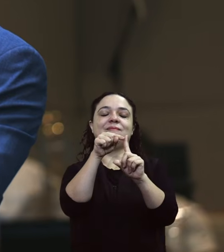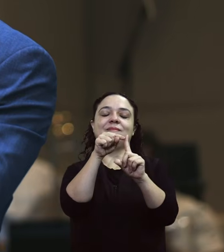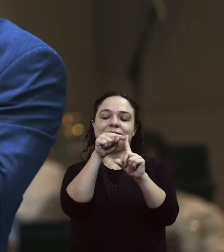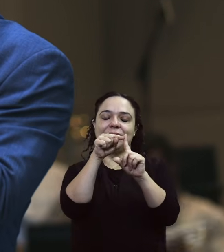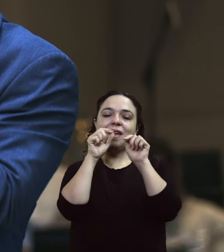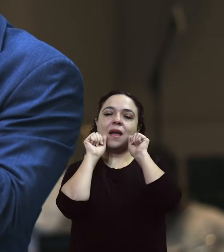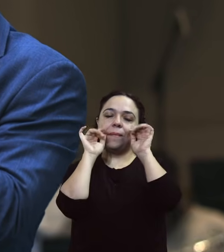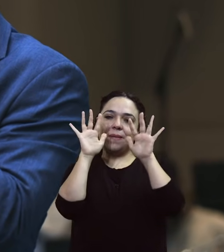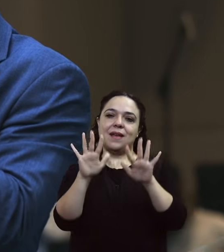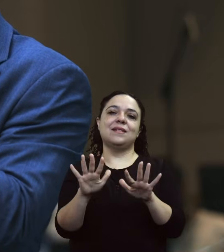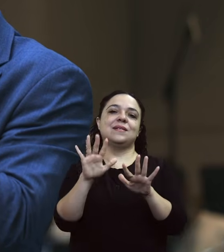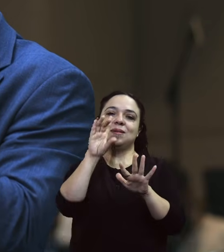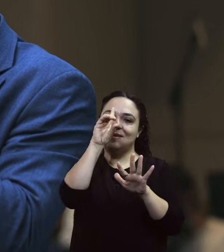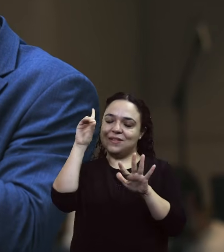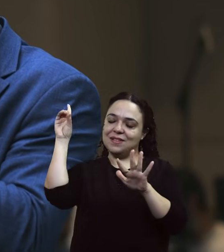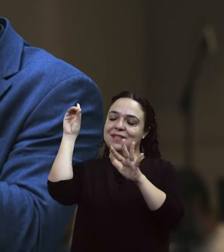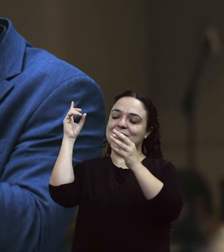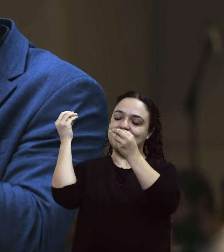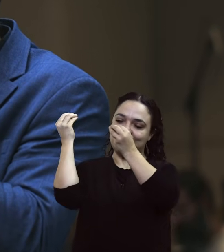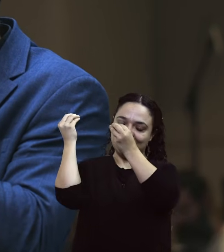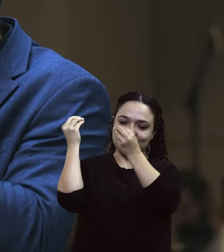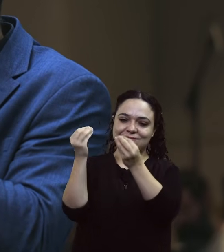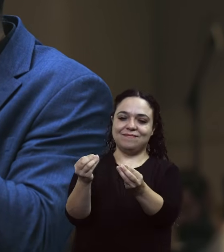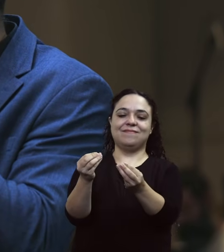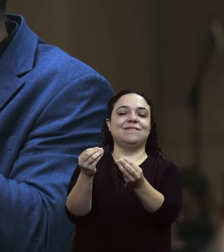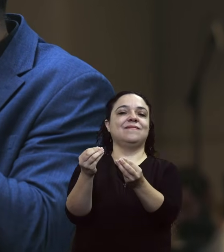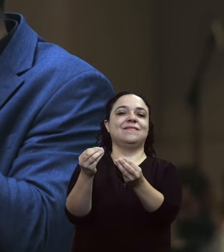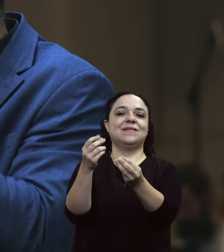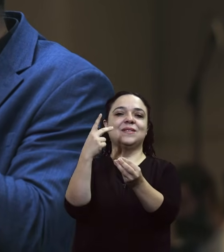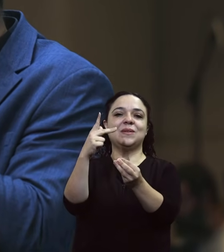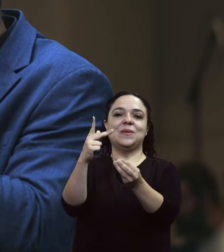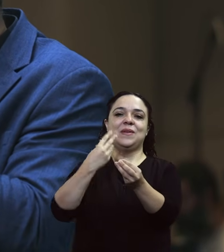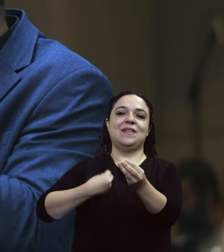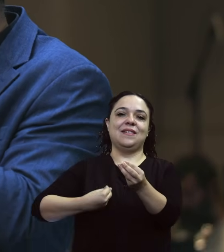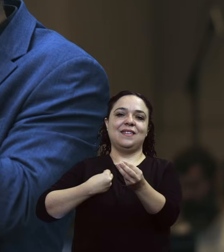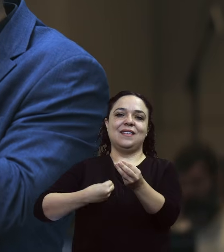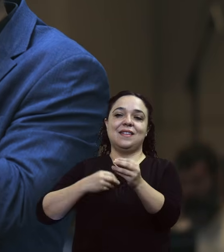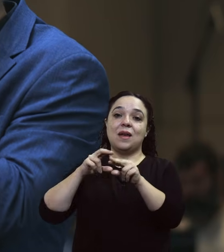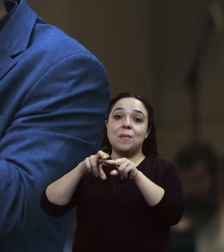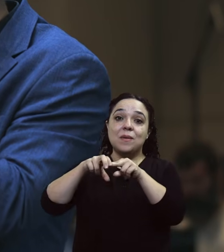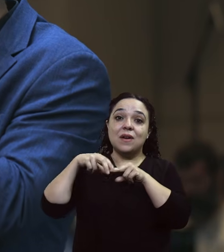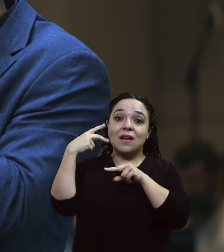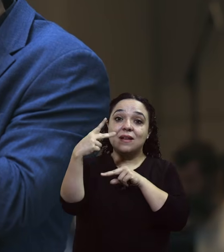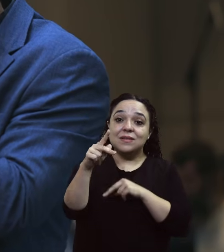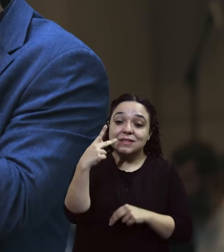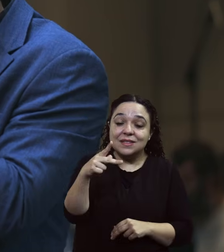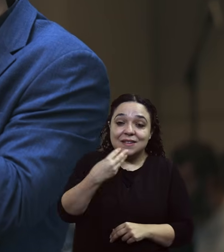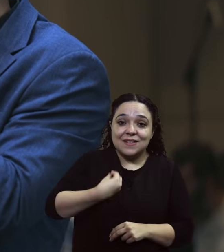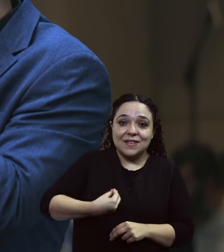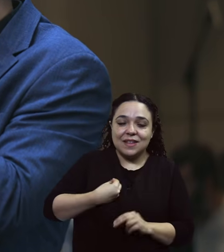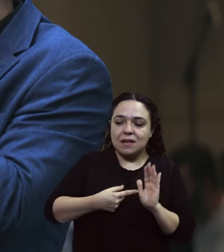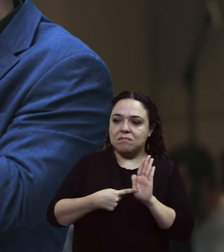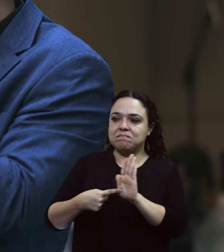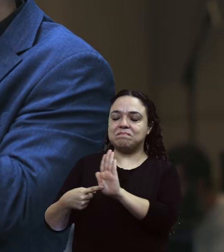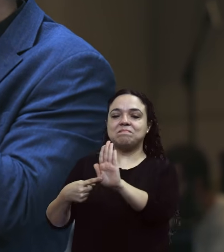a bênção de Deus vai ser revelada através de